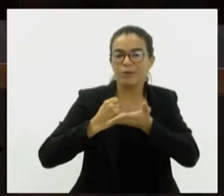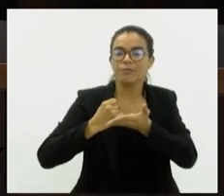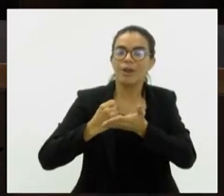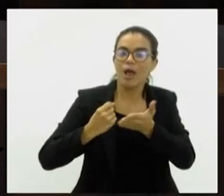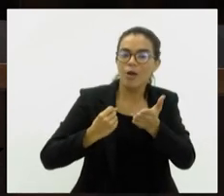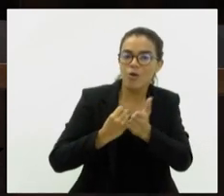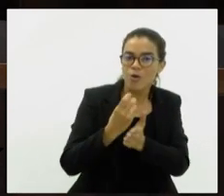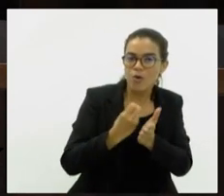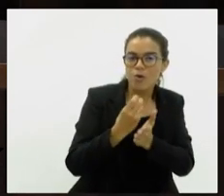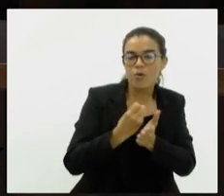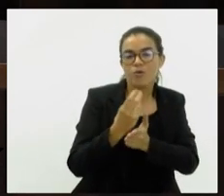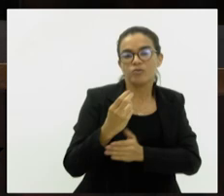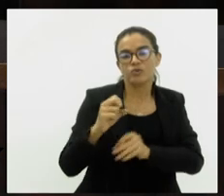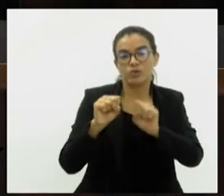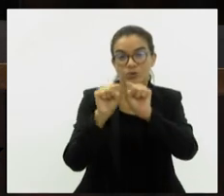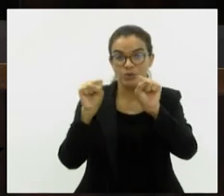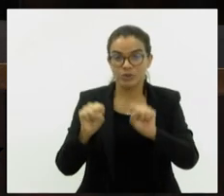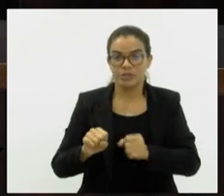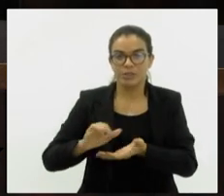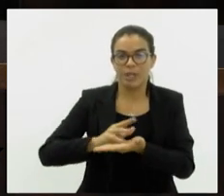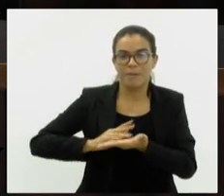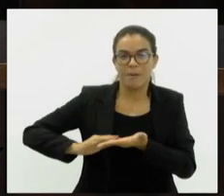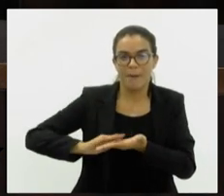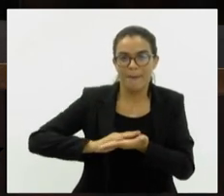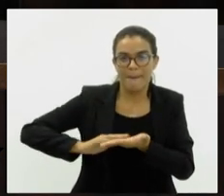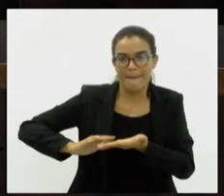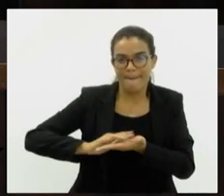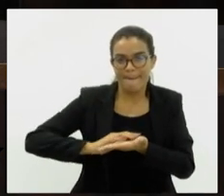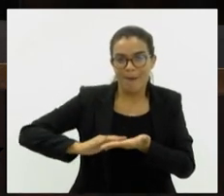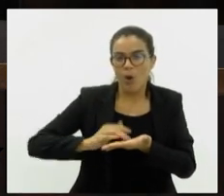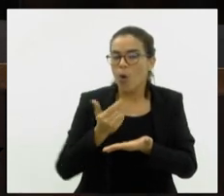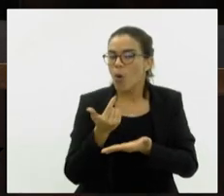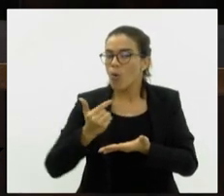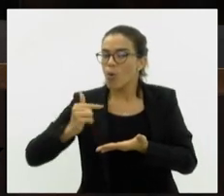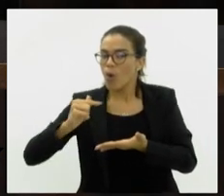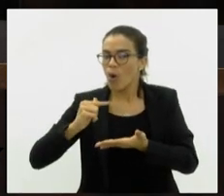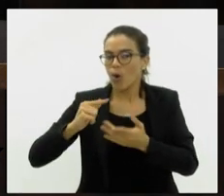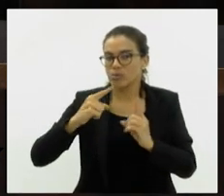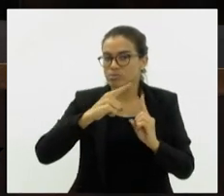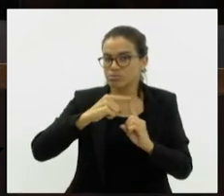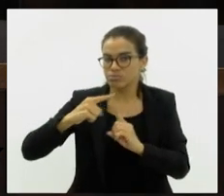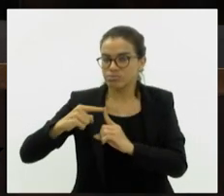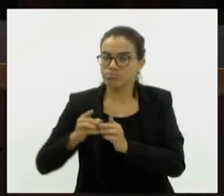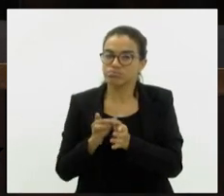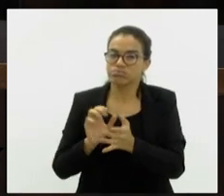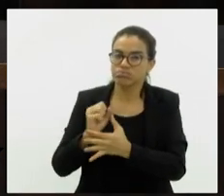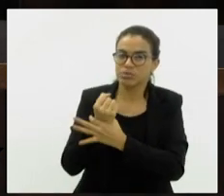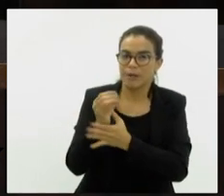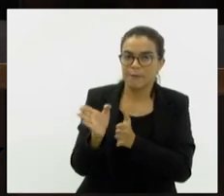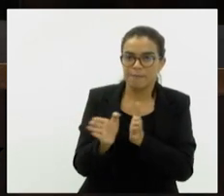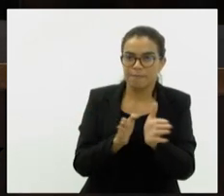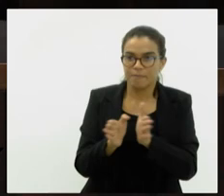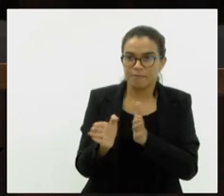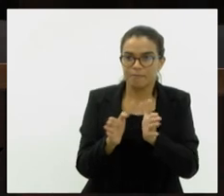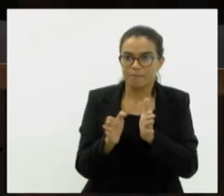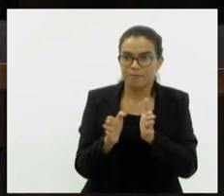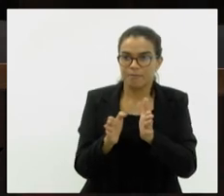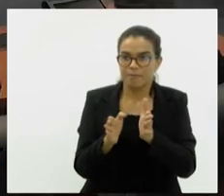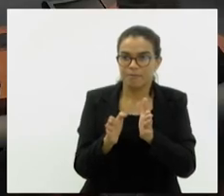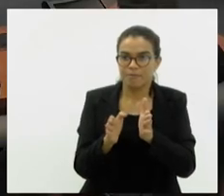com a utilização de sistema Braille ou outro formato acessível. Recording in